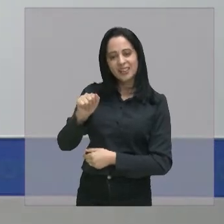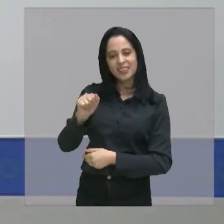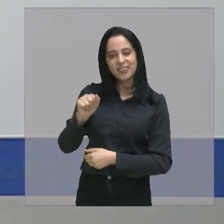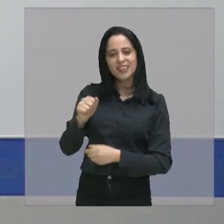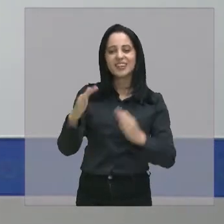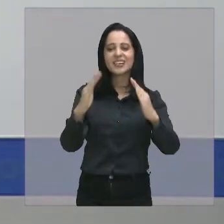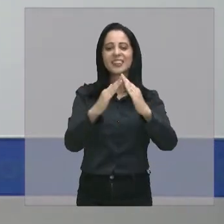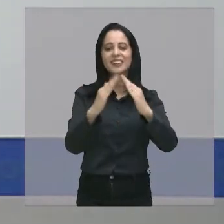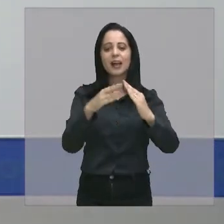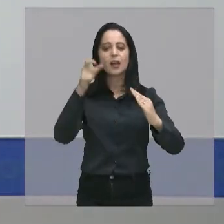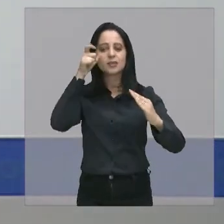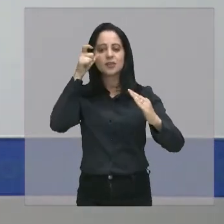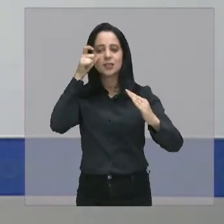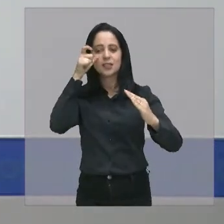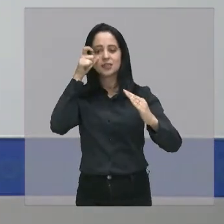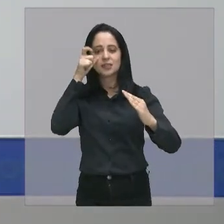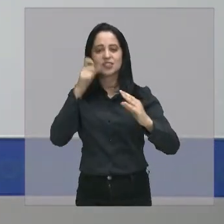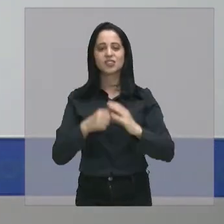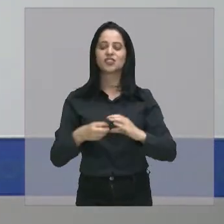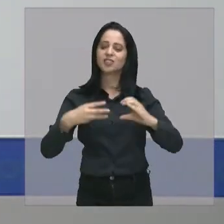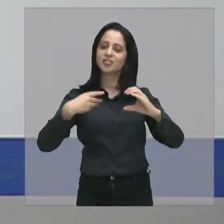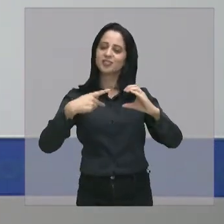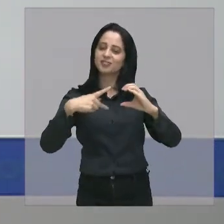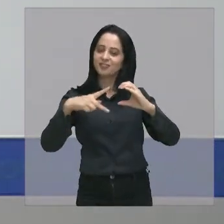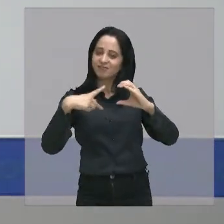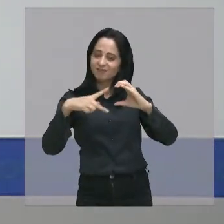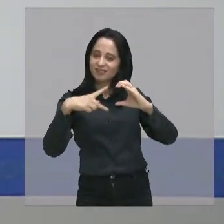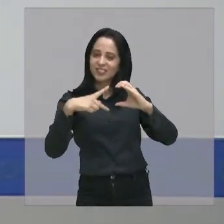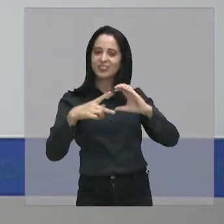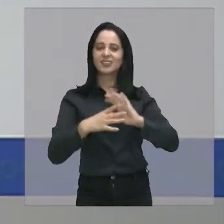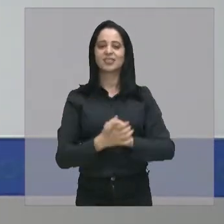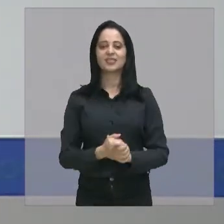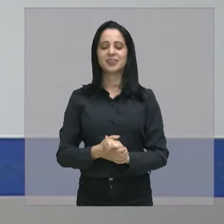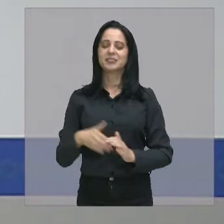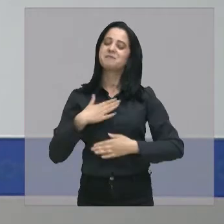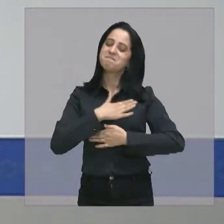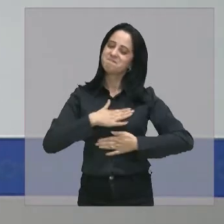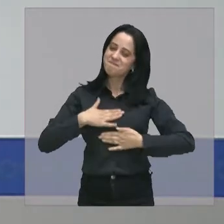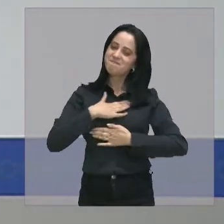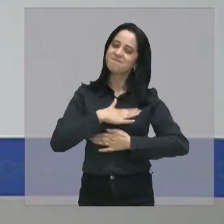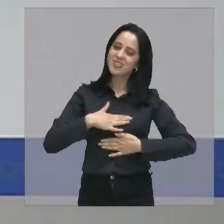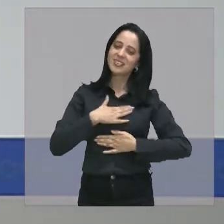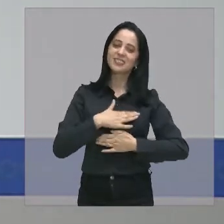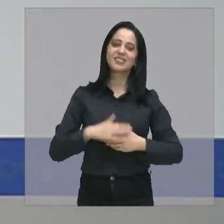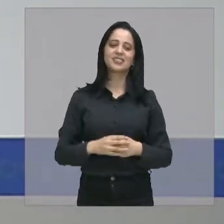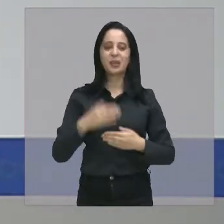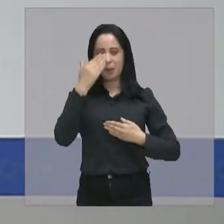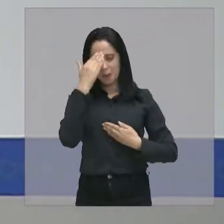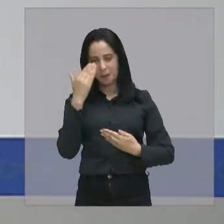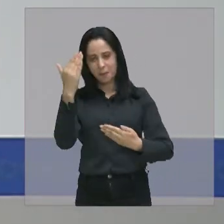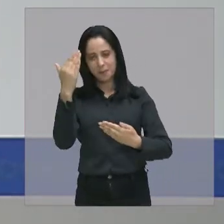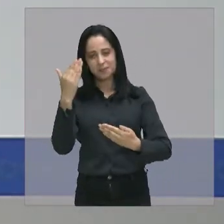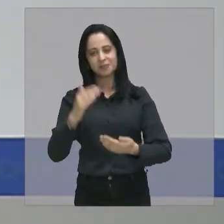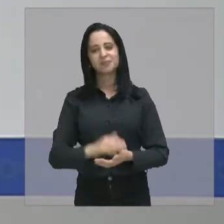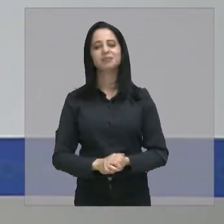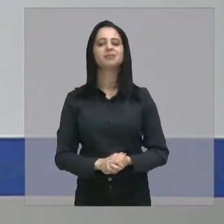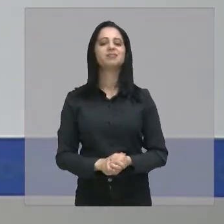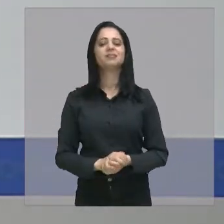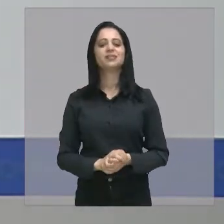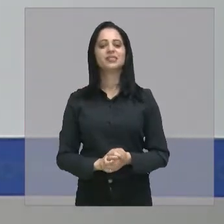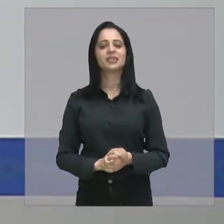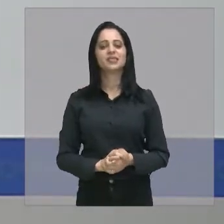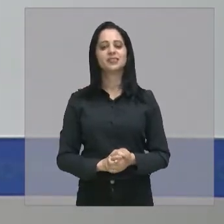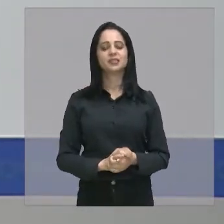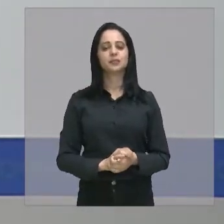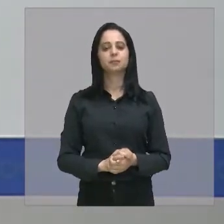Muito obrigado aí pela audiência. Um prazer poder, então, falar com você através aí da